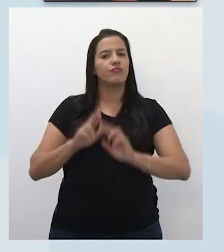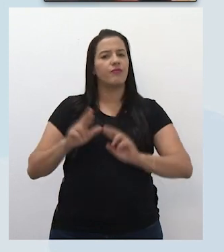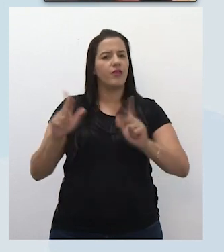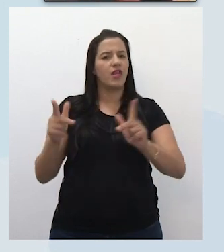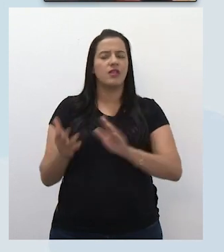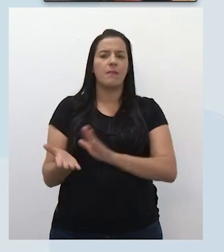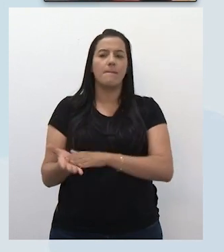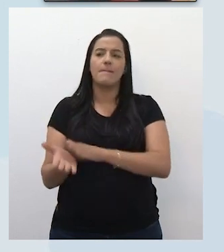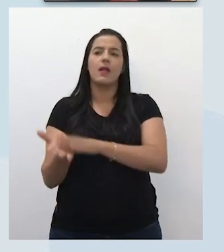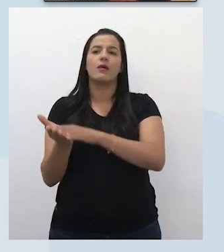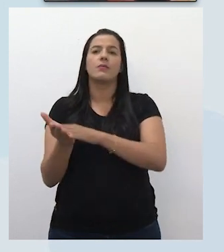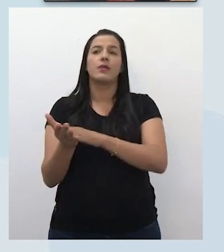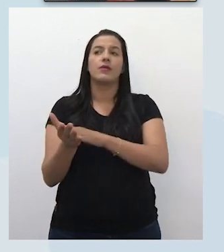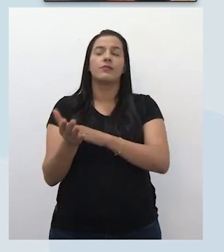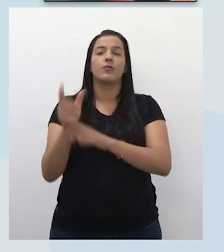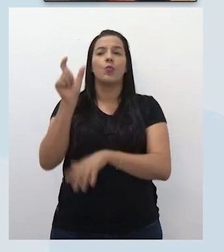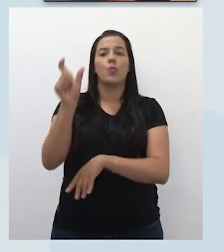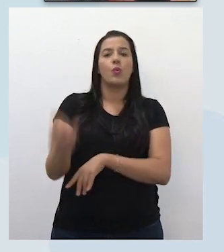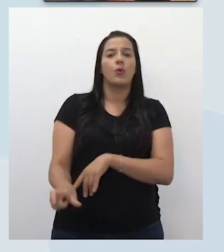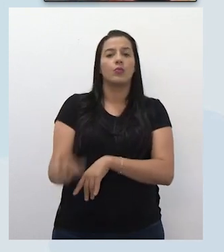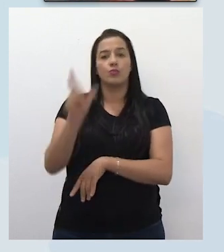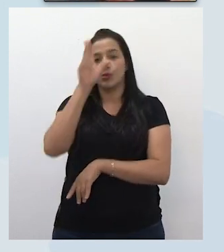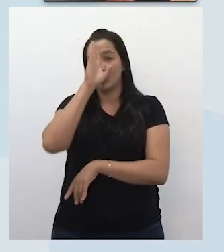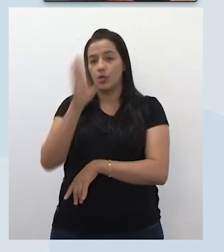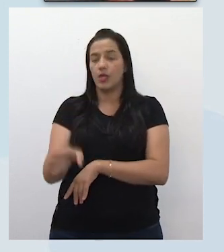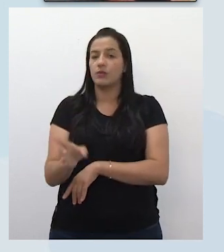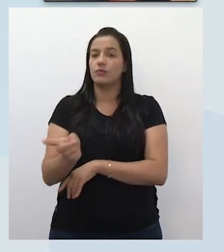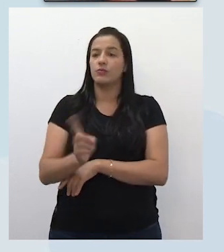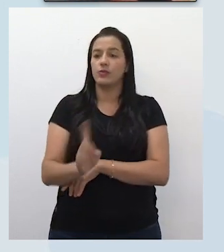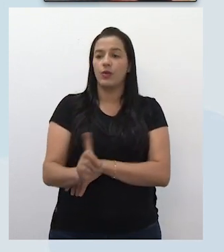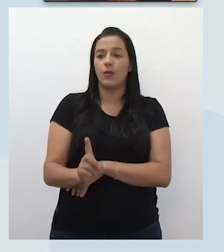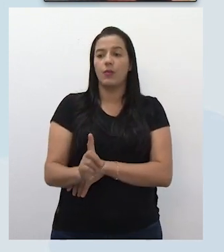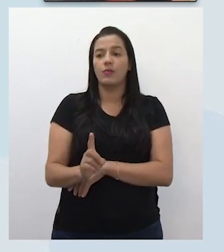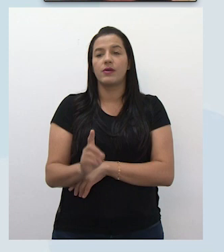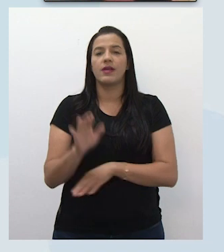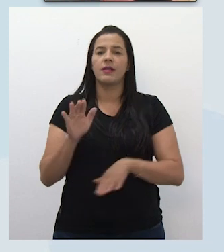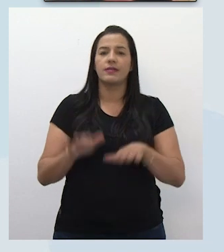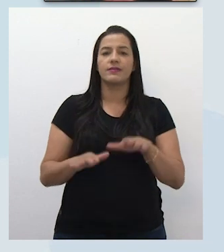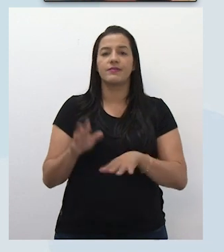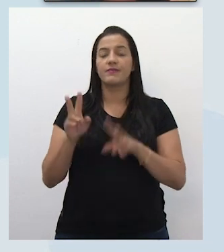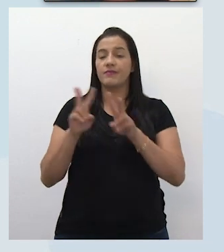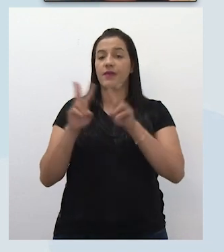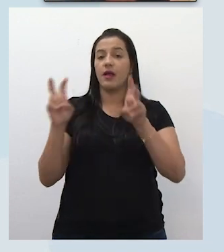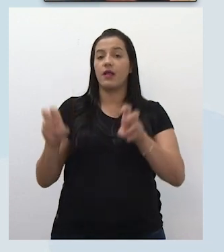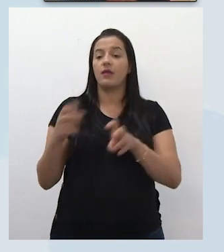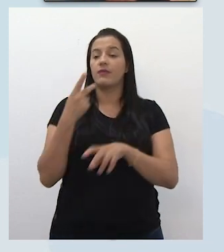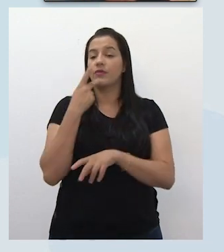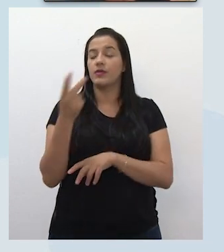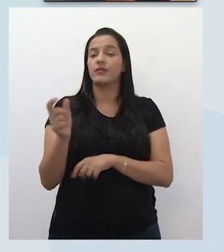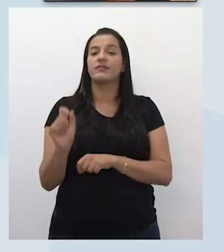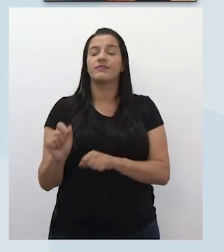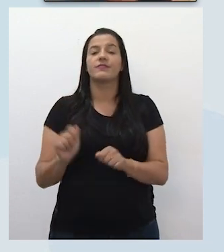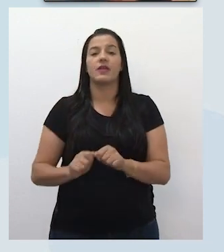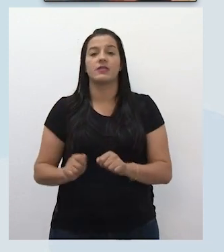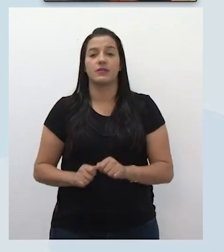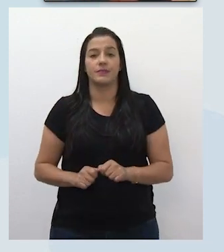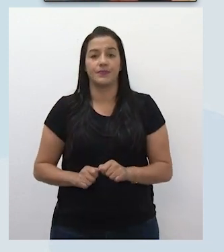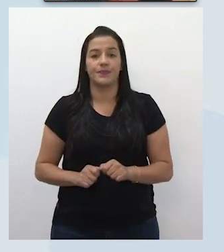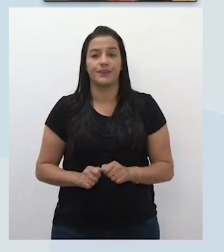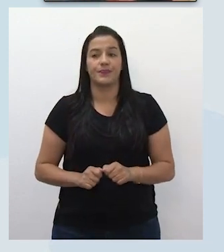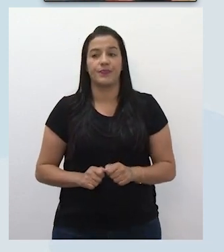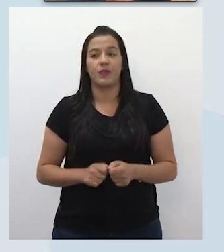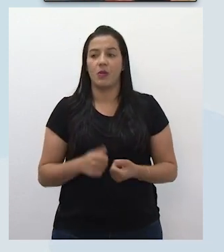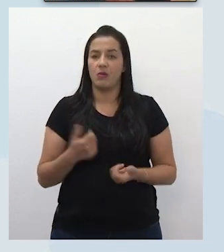não parabenizavam o aluno diretamente, mas eles davam ênfase à atitude dos alunos, né?